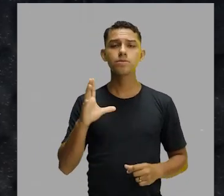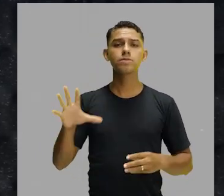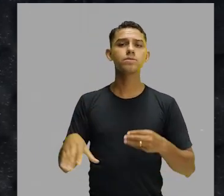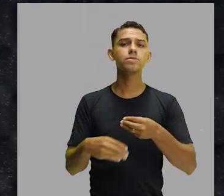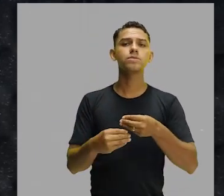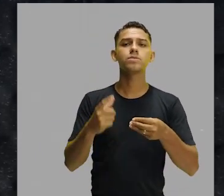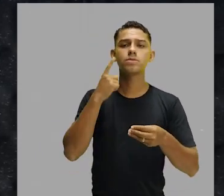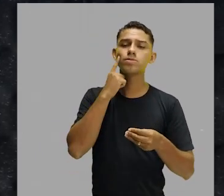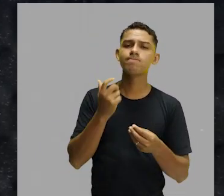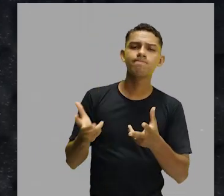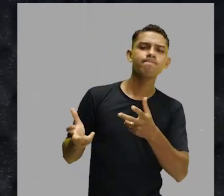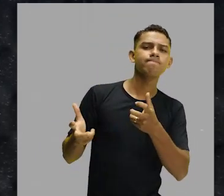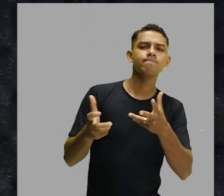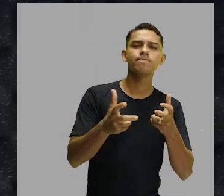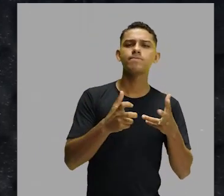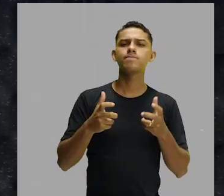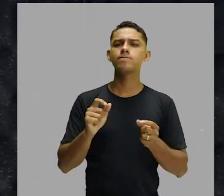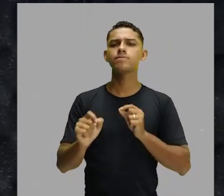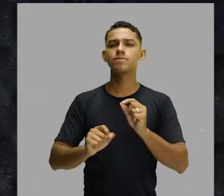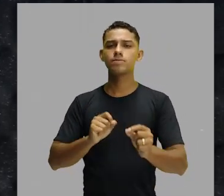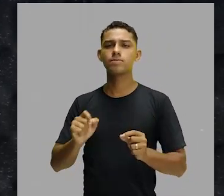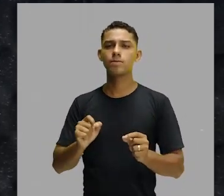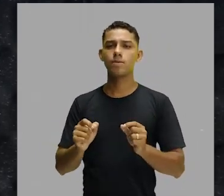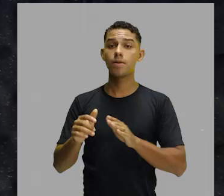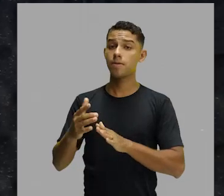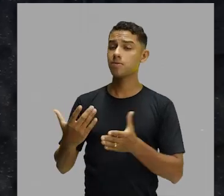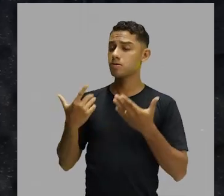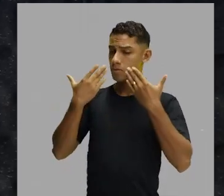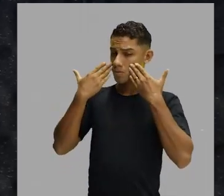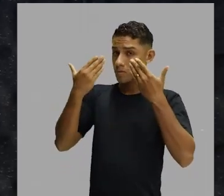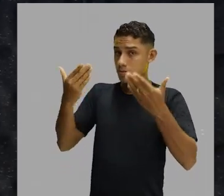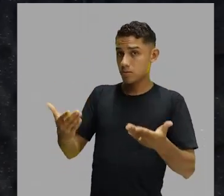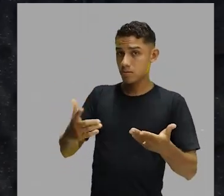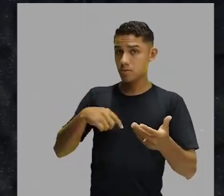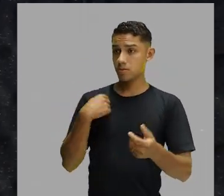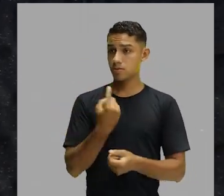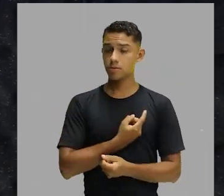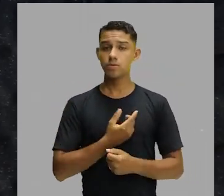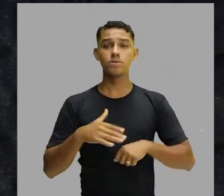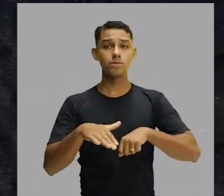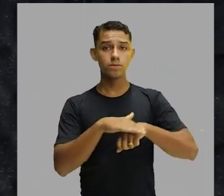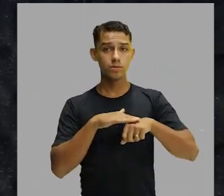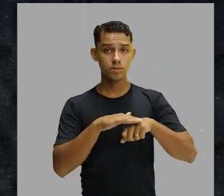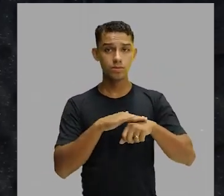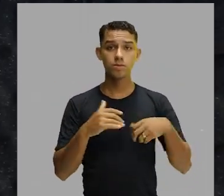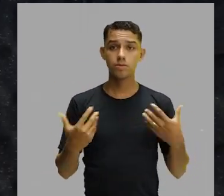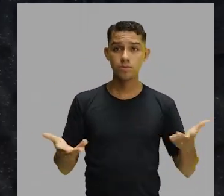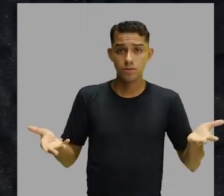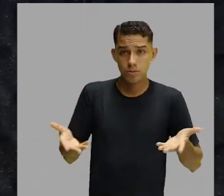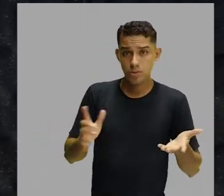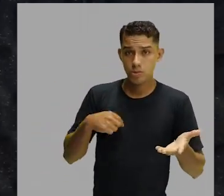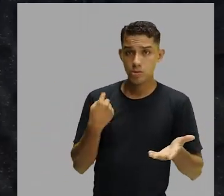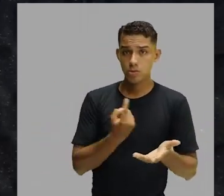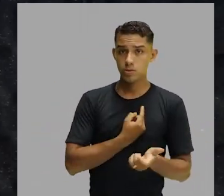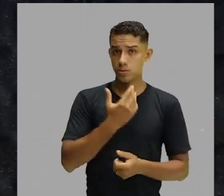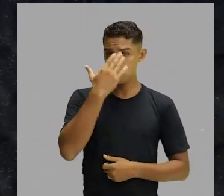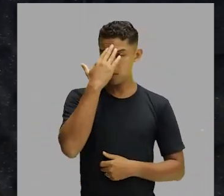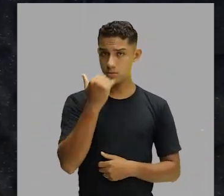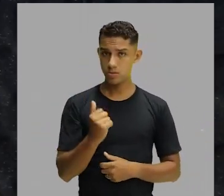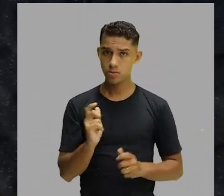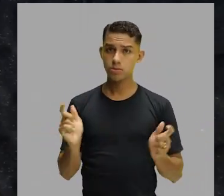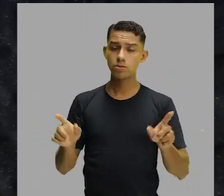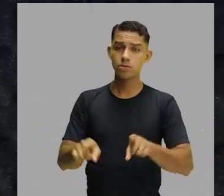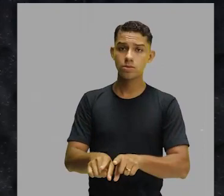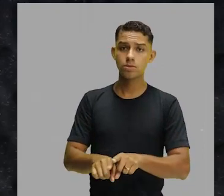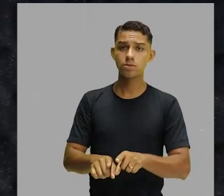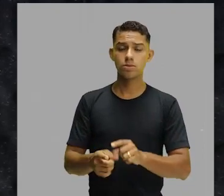esse aspecto, né? Debaixo desse ponto de vista que nós vamos falar. Bom, gente, como nós sabemos, na época